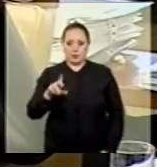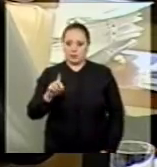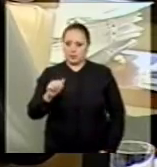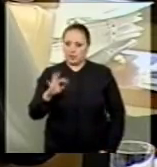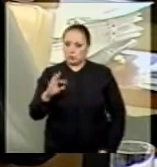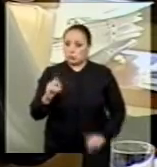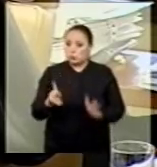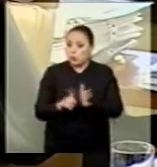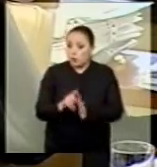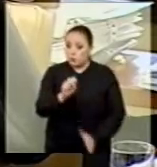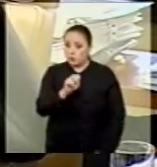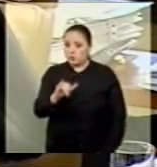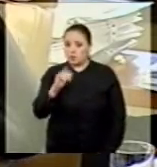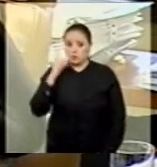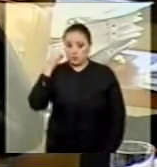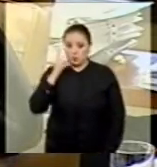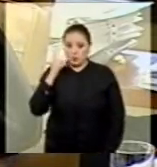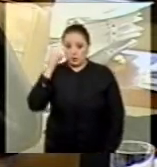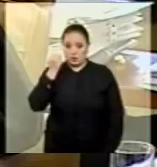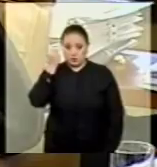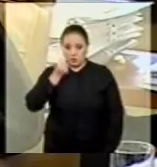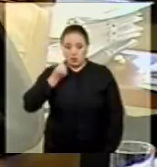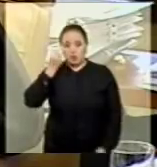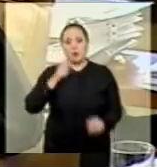de parlamentar, o ato em função da sua...